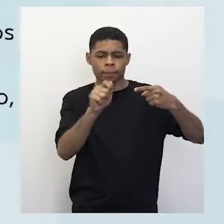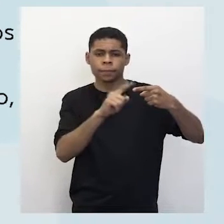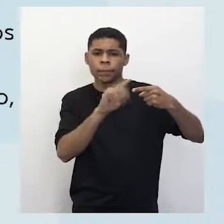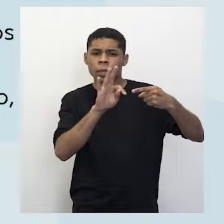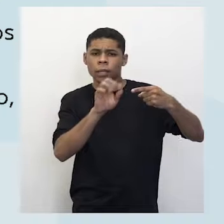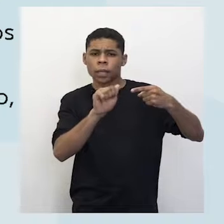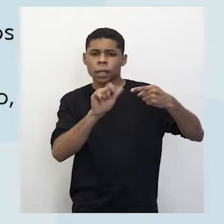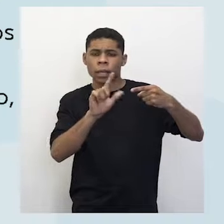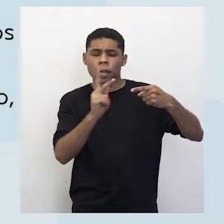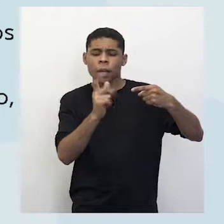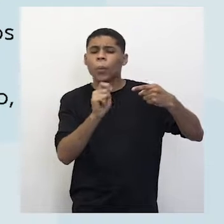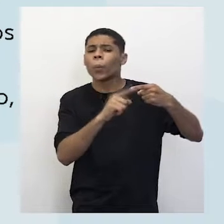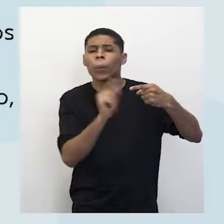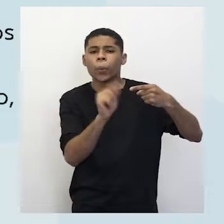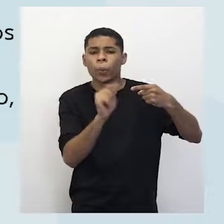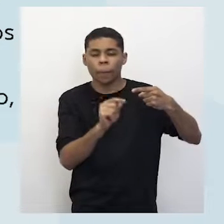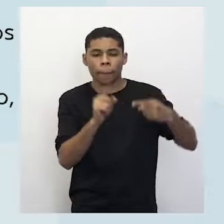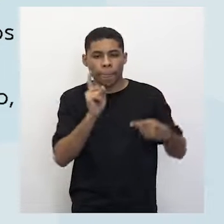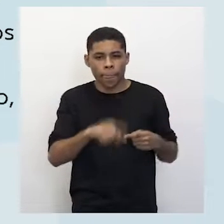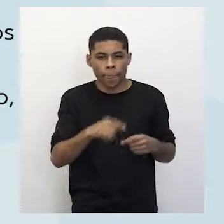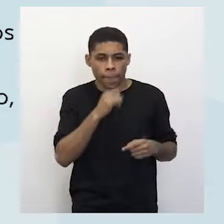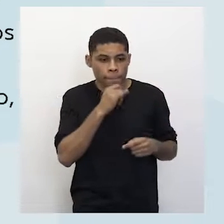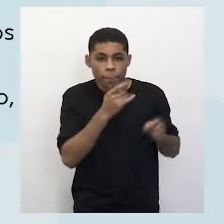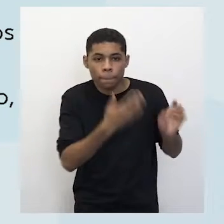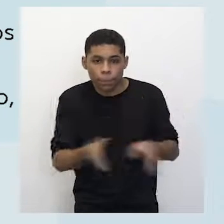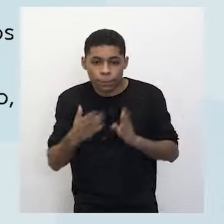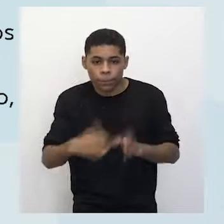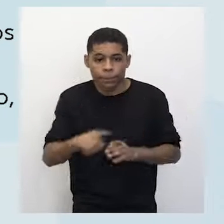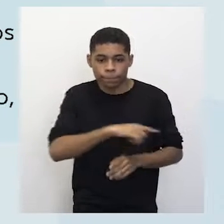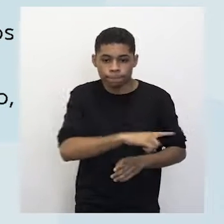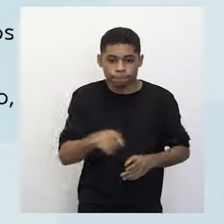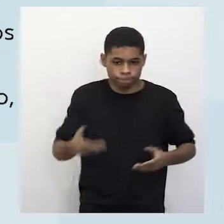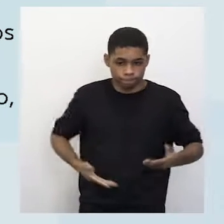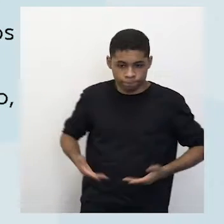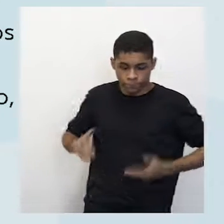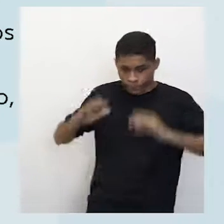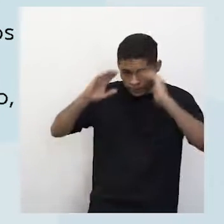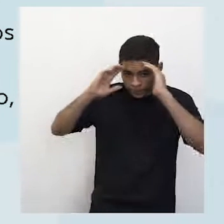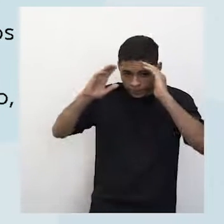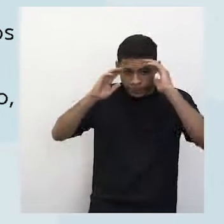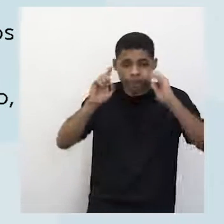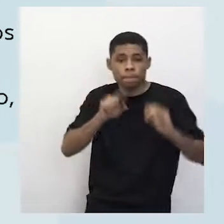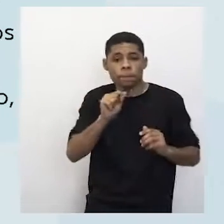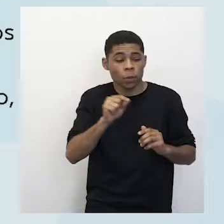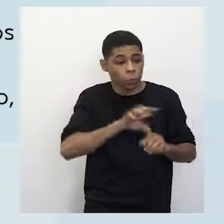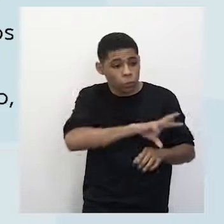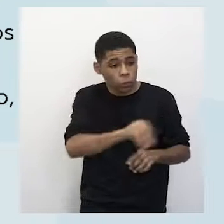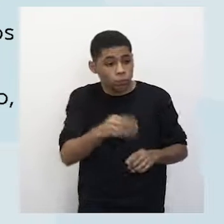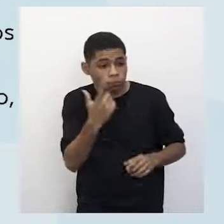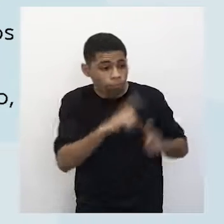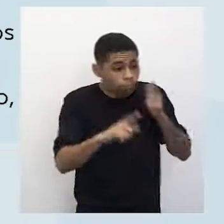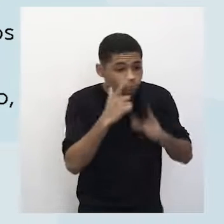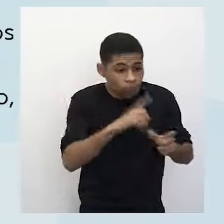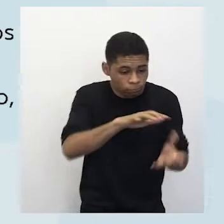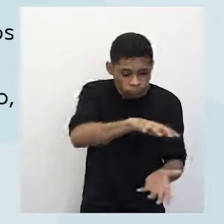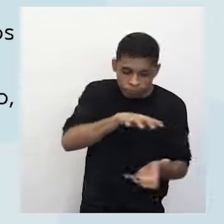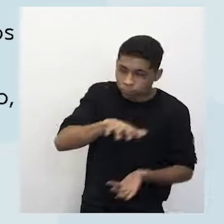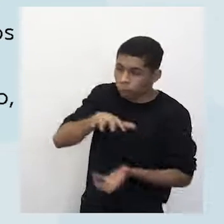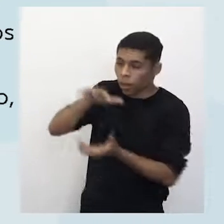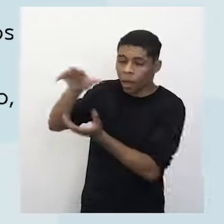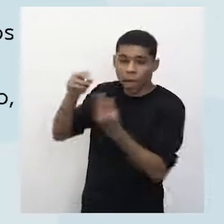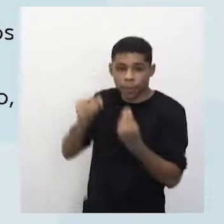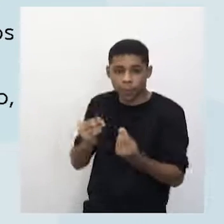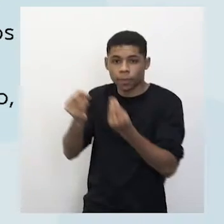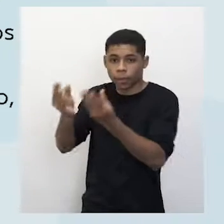talha estabelece que parte da produção do manso servil é destinada para o senhor feudal. A gente viu lá que o